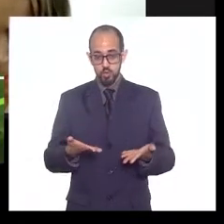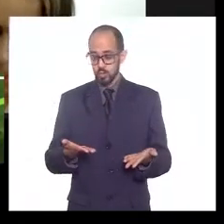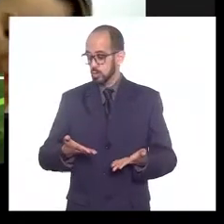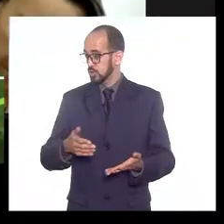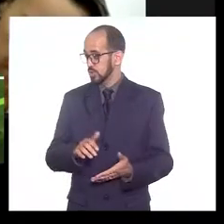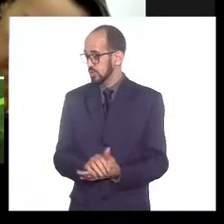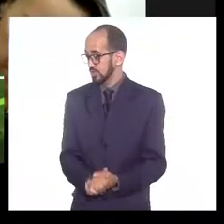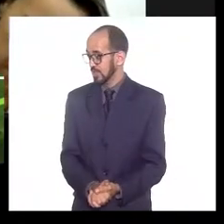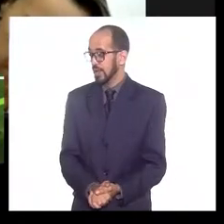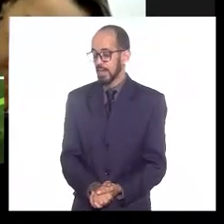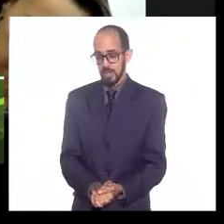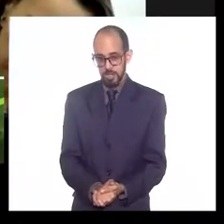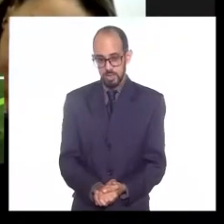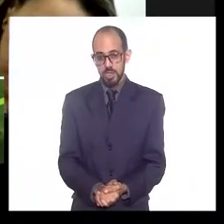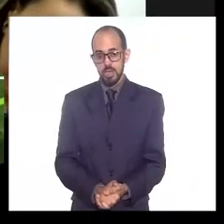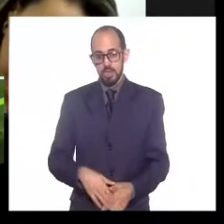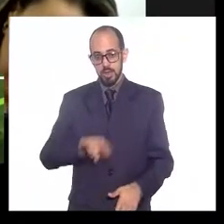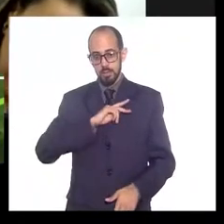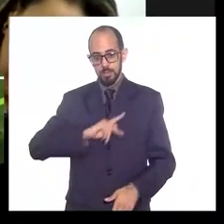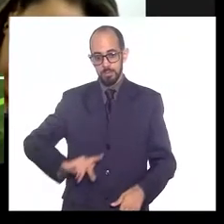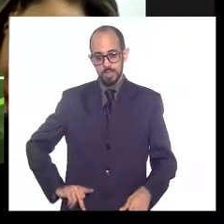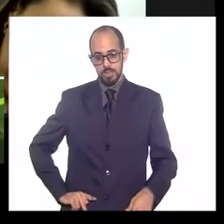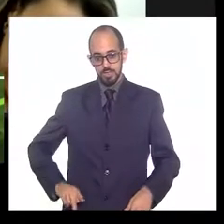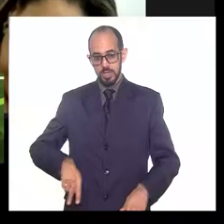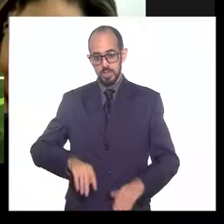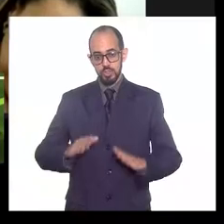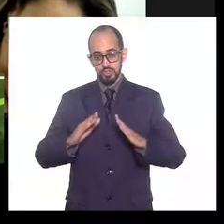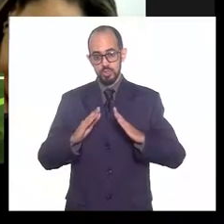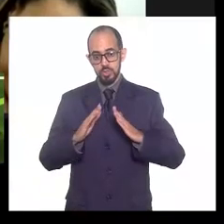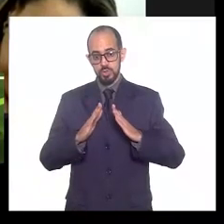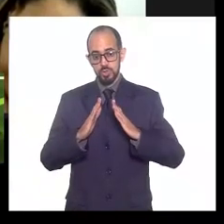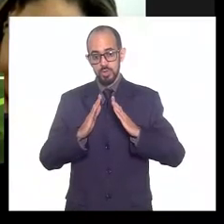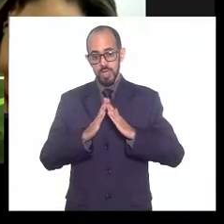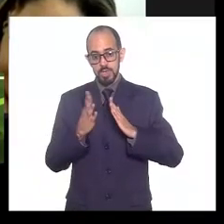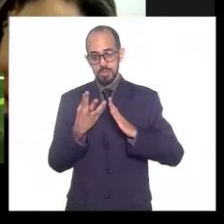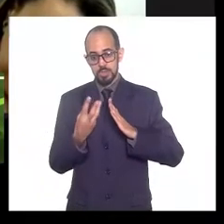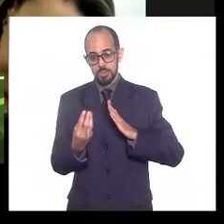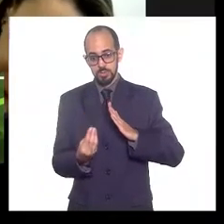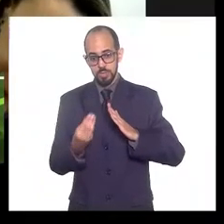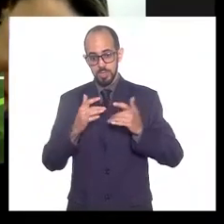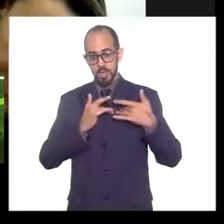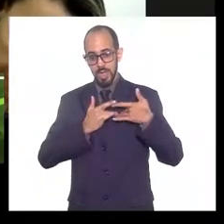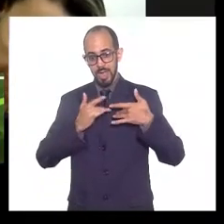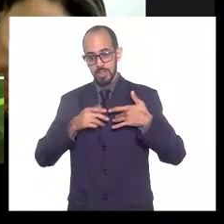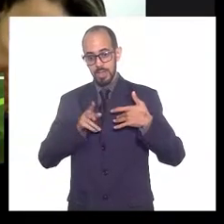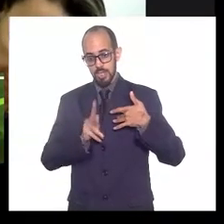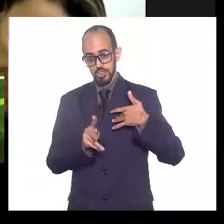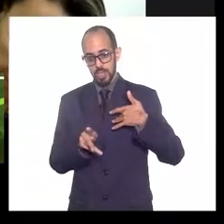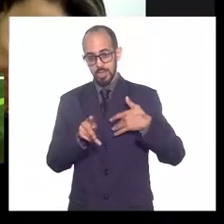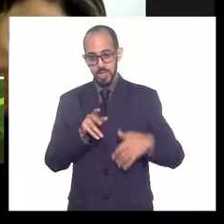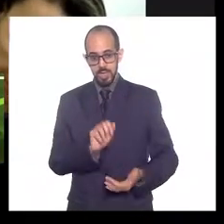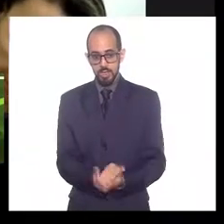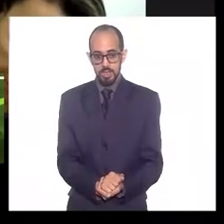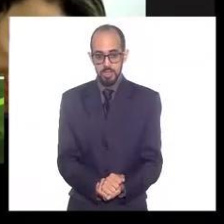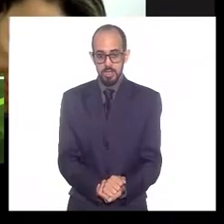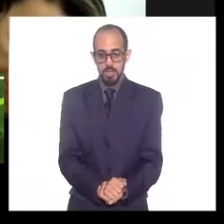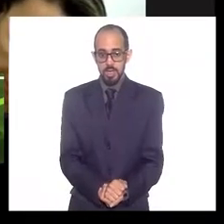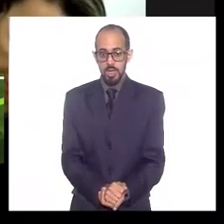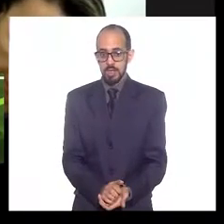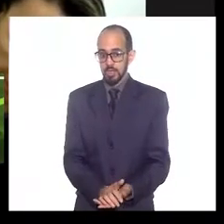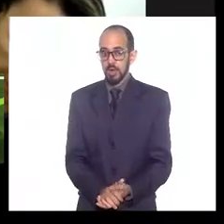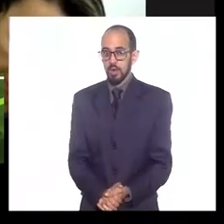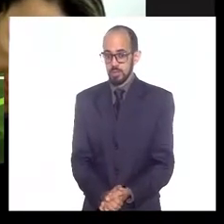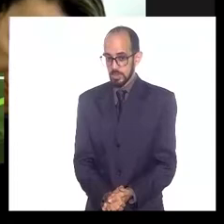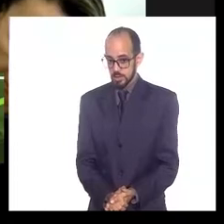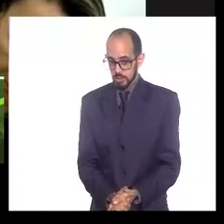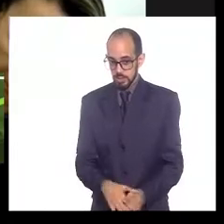é o presidente do Centro Espírita caridade a terna ogã Jaçanã Gonçalves 20 minutos para